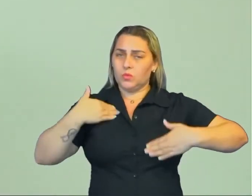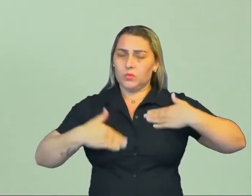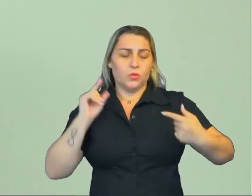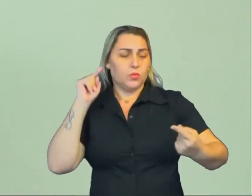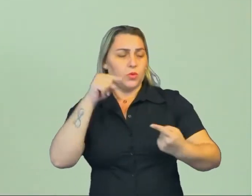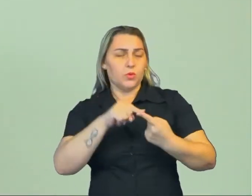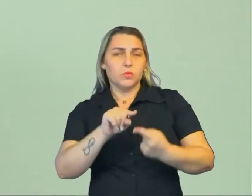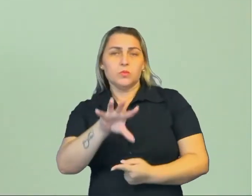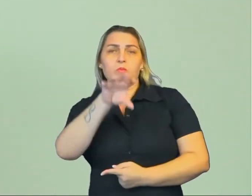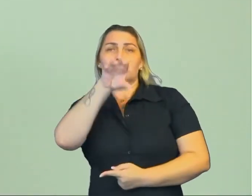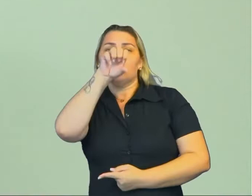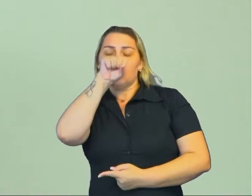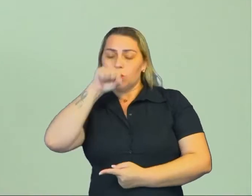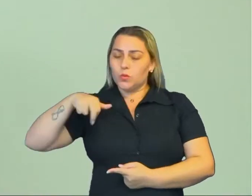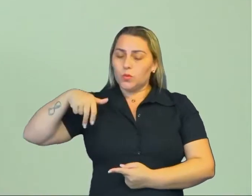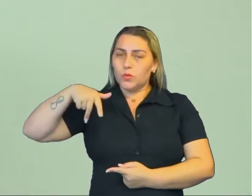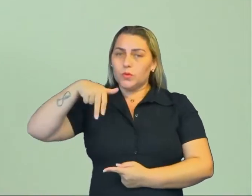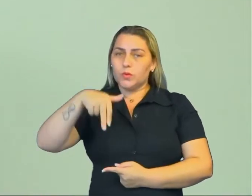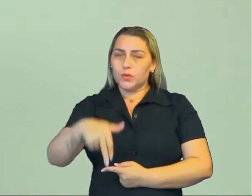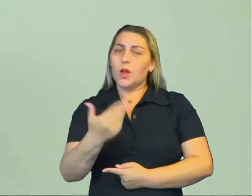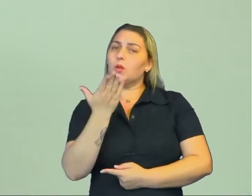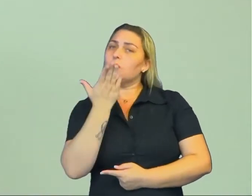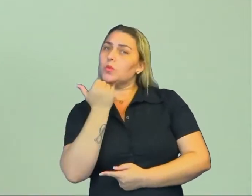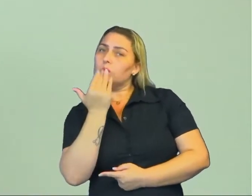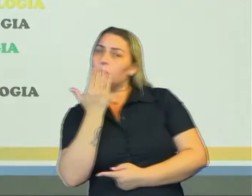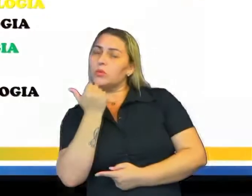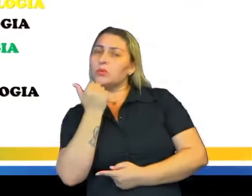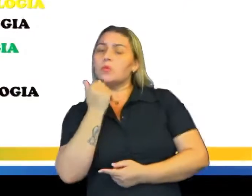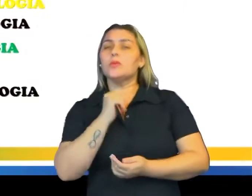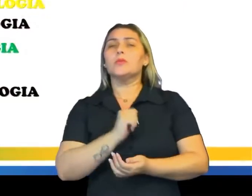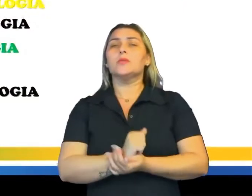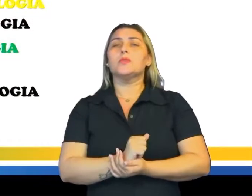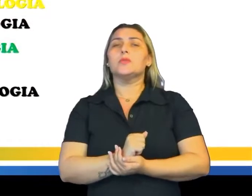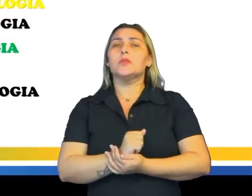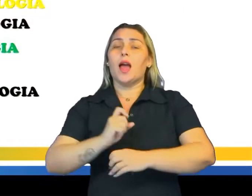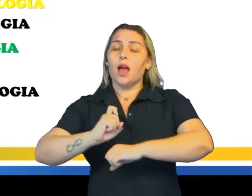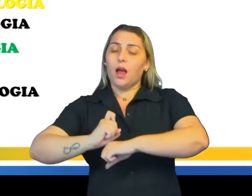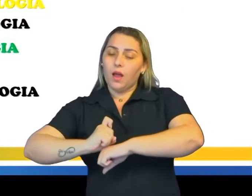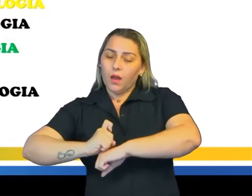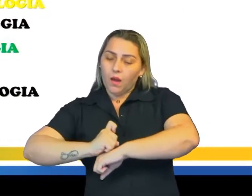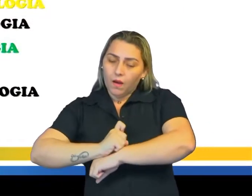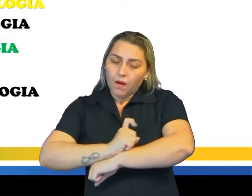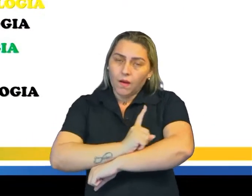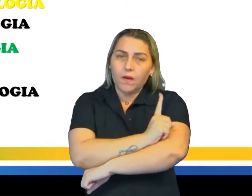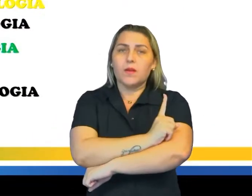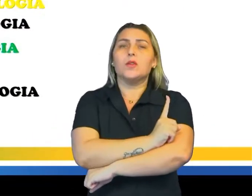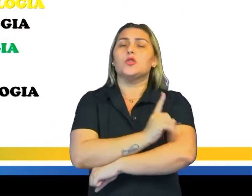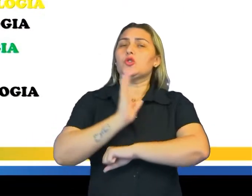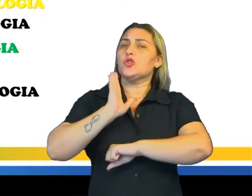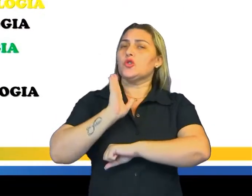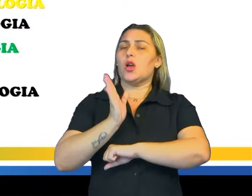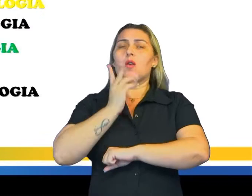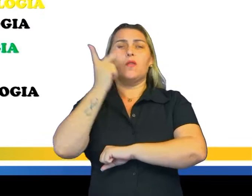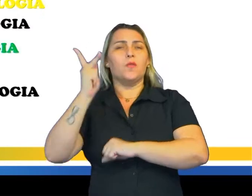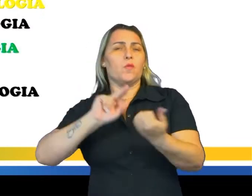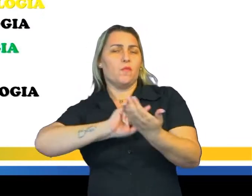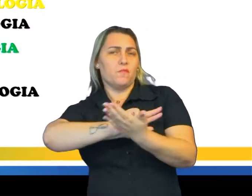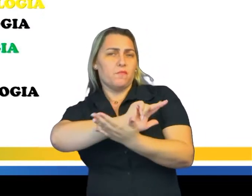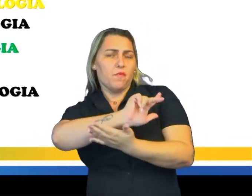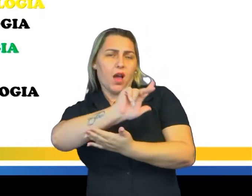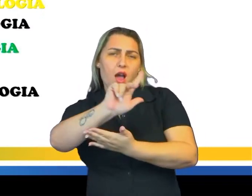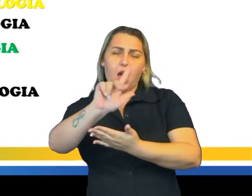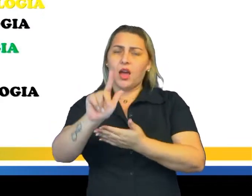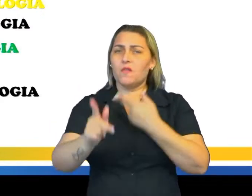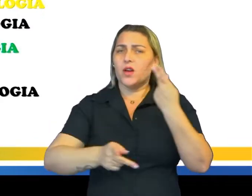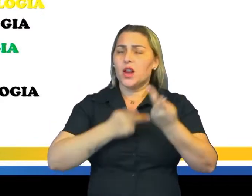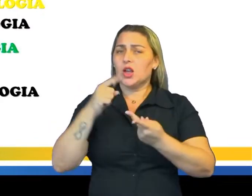do respirar, do andar, do comer. Evolução. Todo mundo já ouviu uma série de